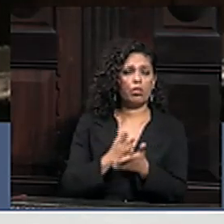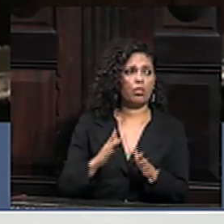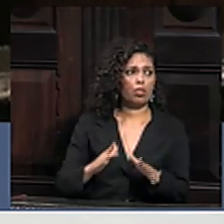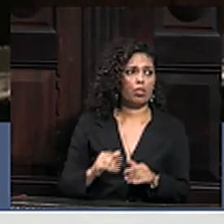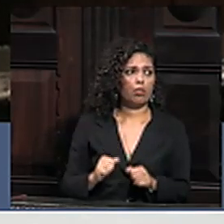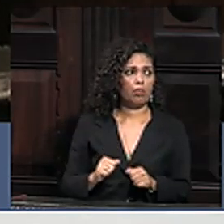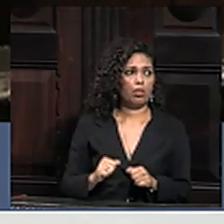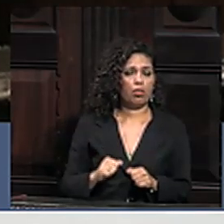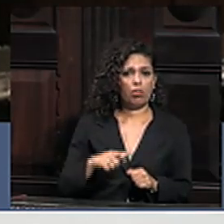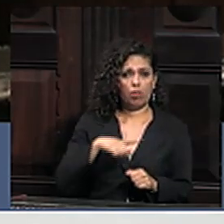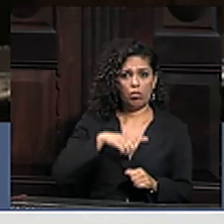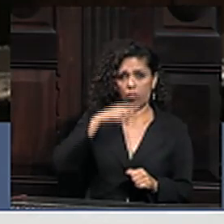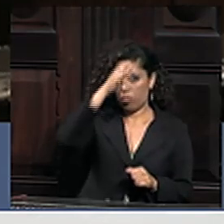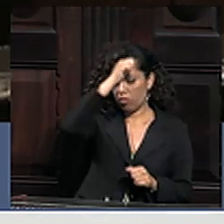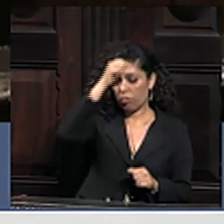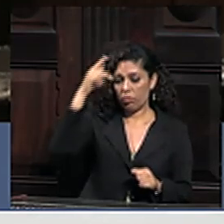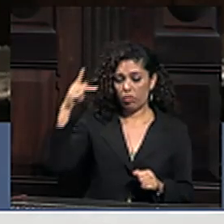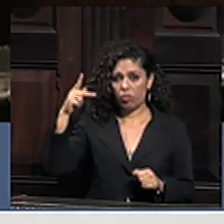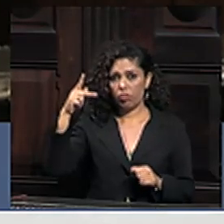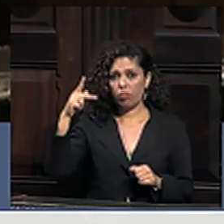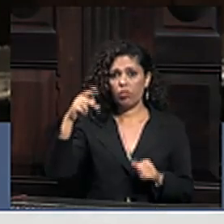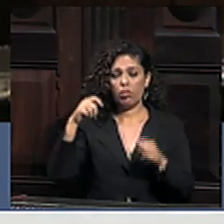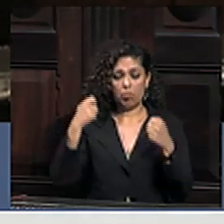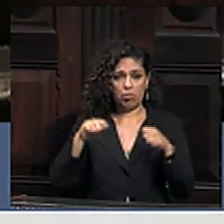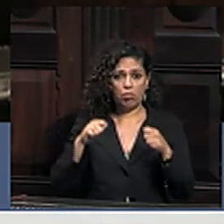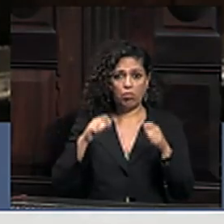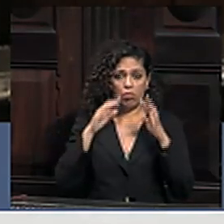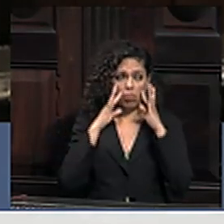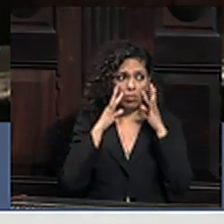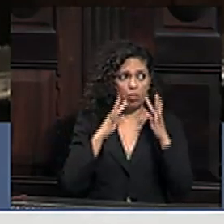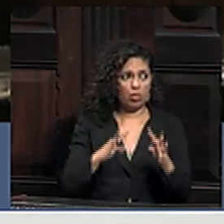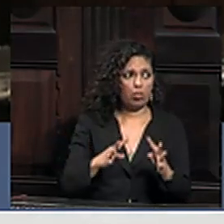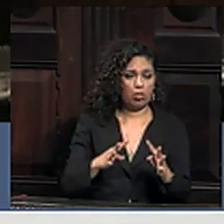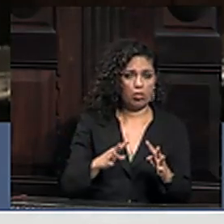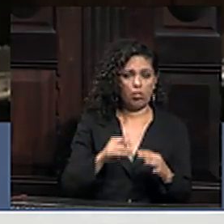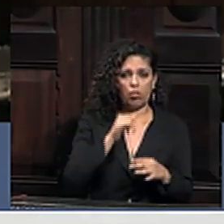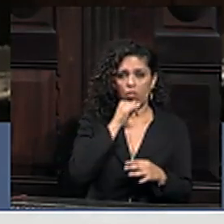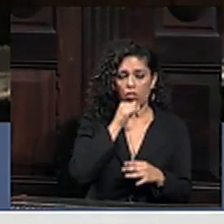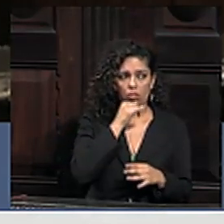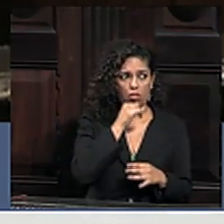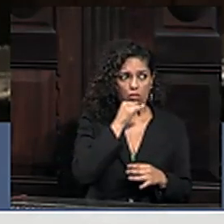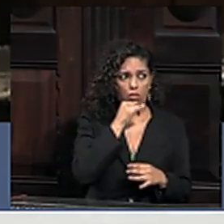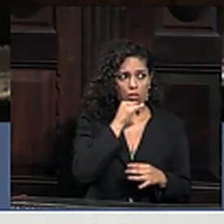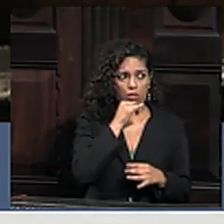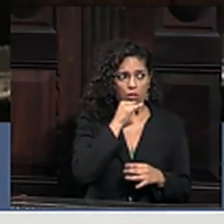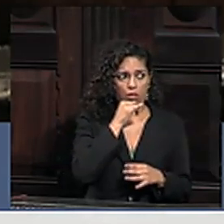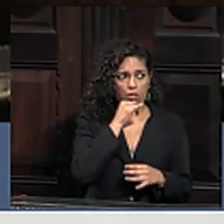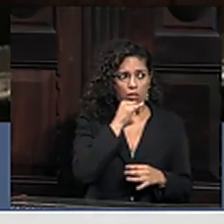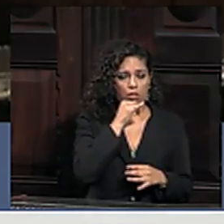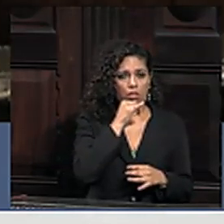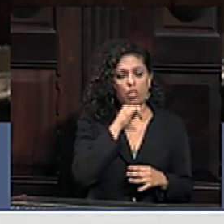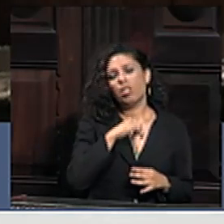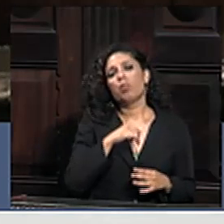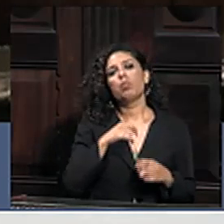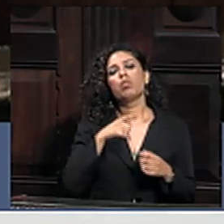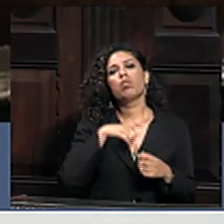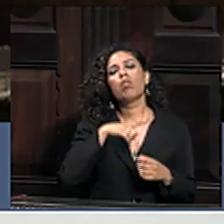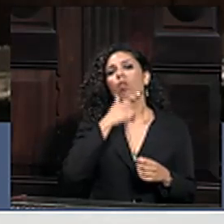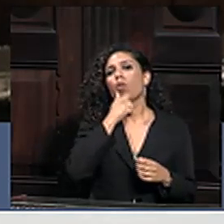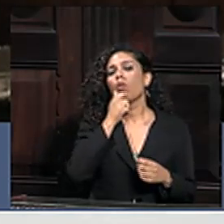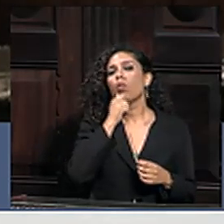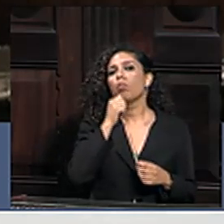quem conduzia a Câmara Metropolitana, que foi para a agência como conselheiro e não ouviu nenhum